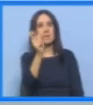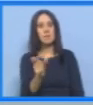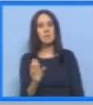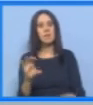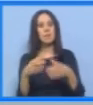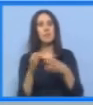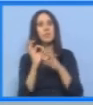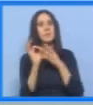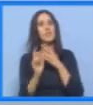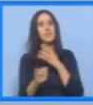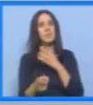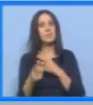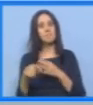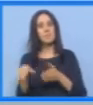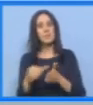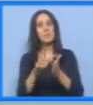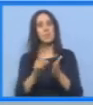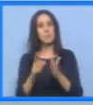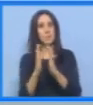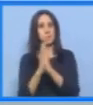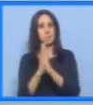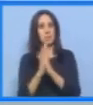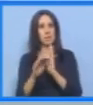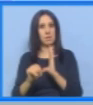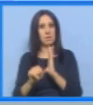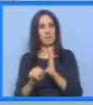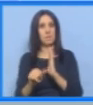carisma. Qual é que é o vosso caminho em igreja